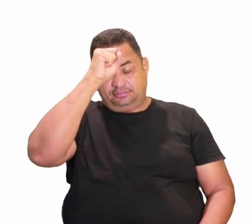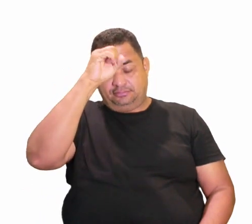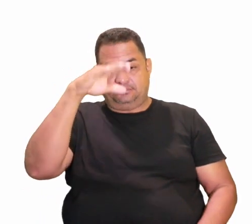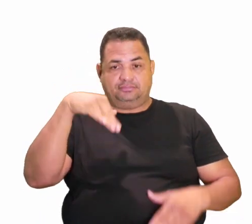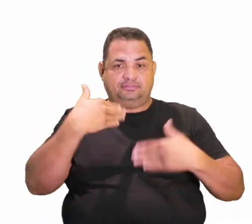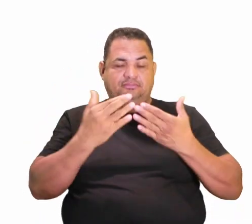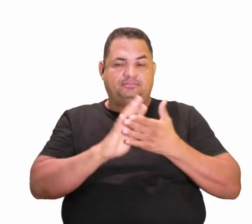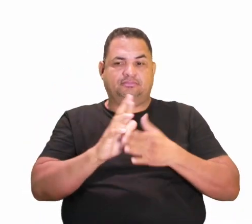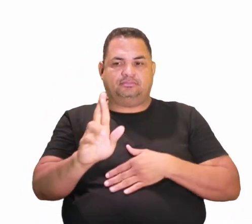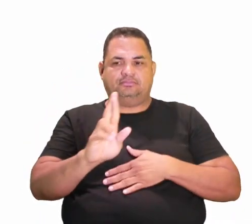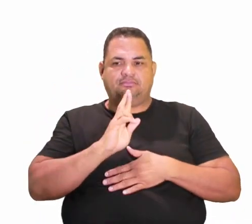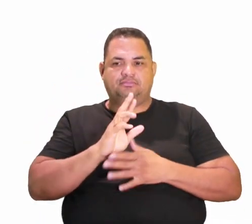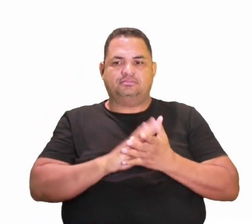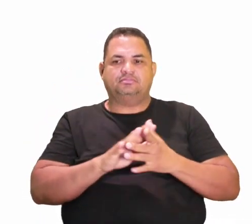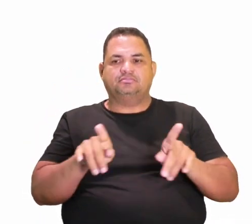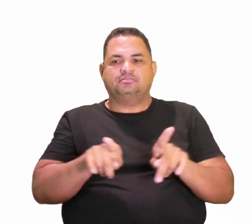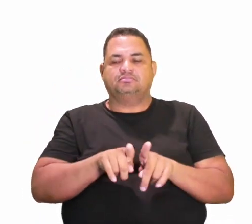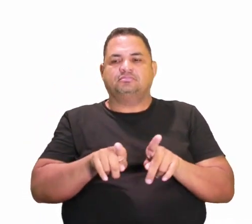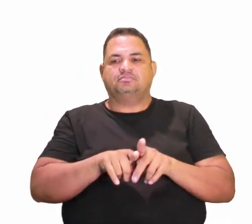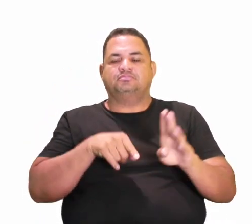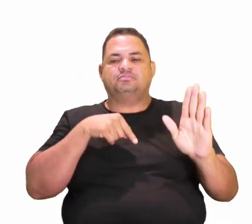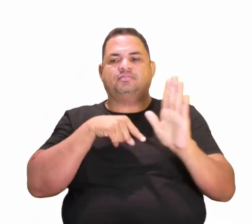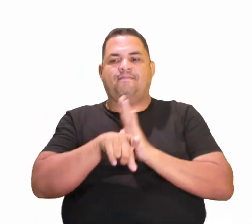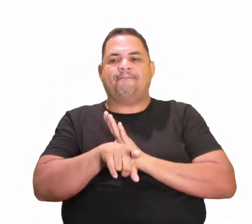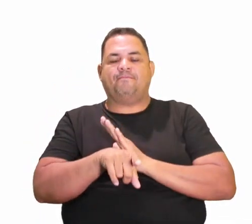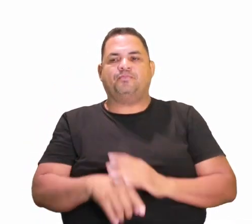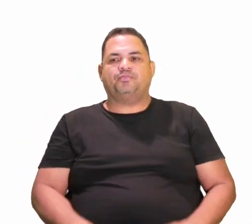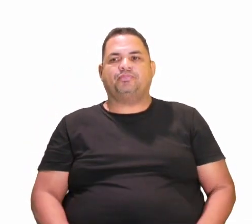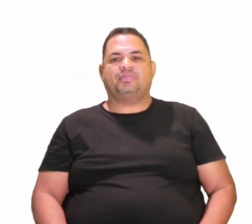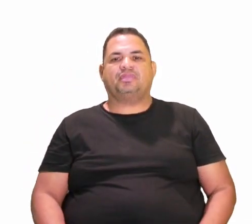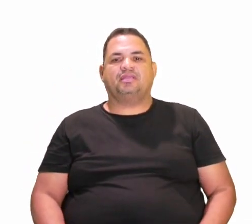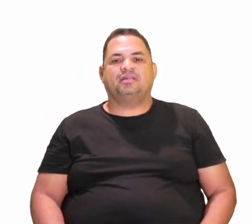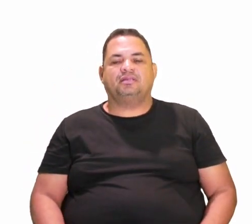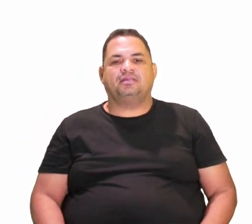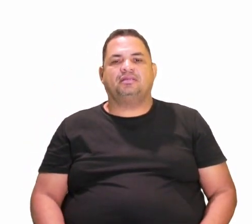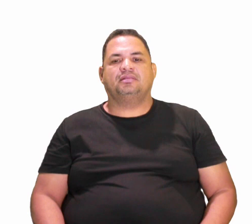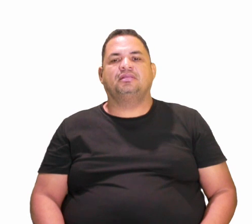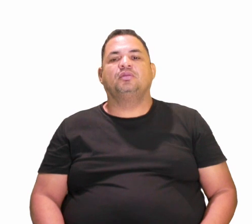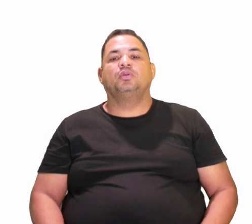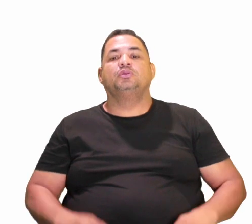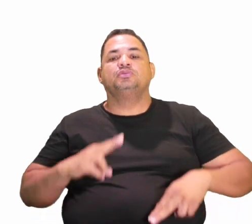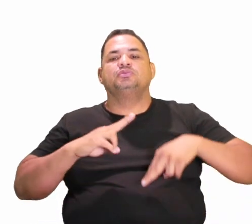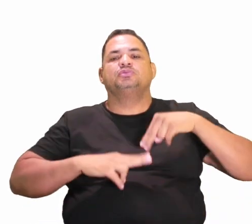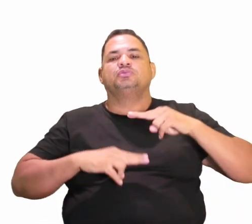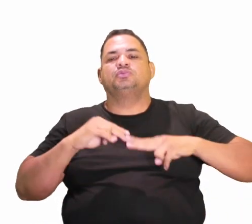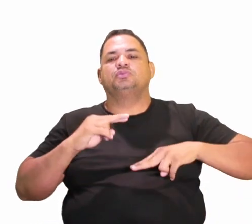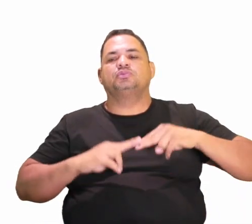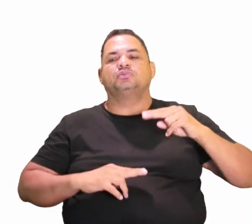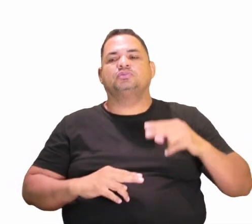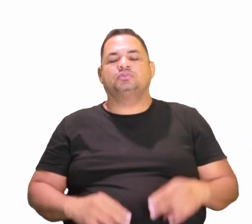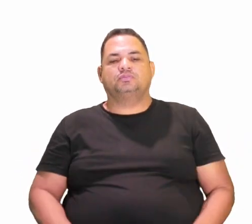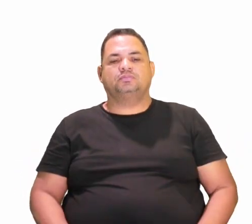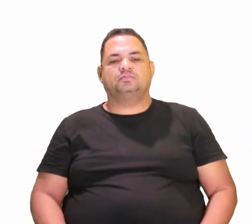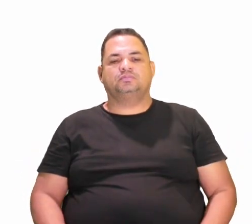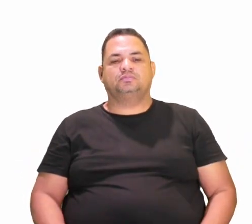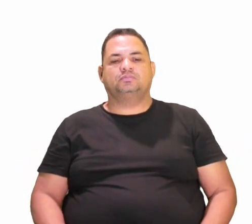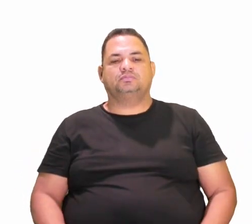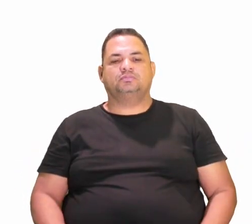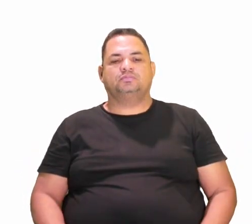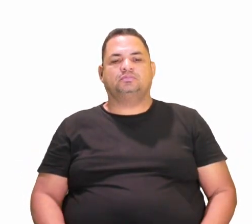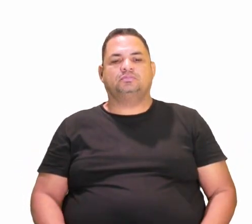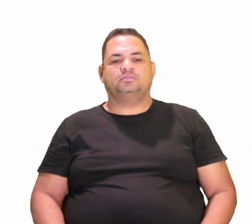hora de responder a pergunta. Então, olha só, it's in June. O que que é? Poderia colocar aqui